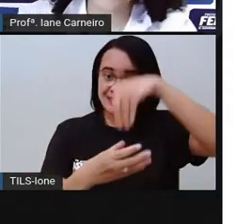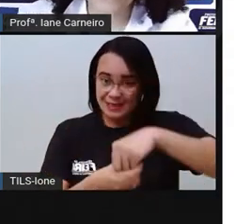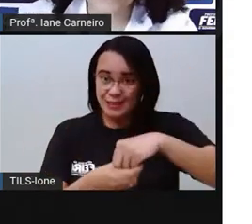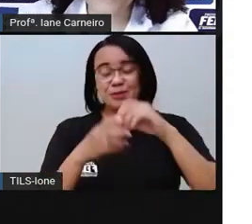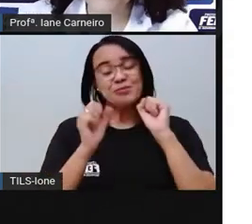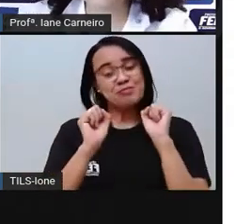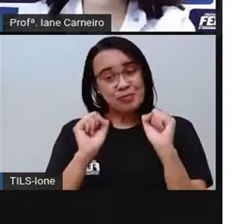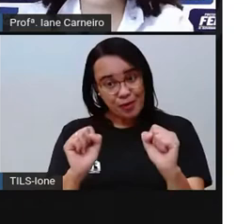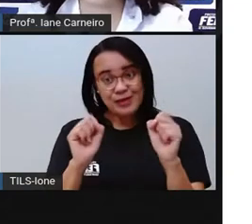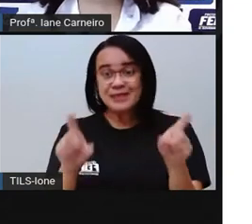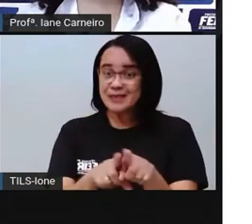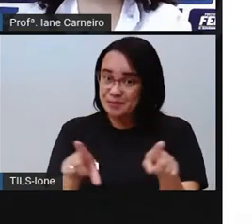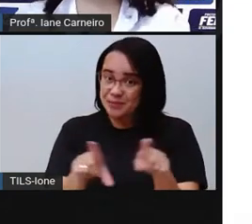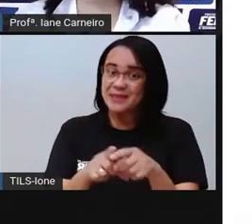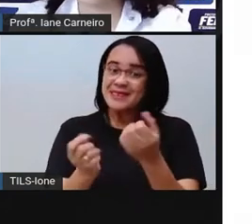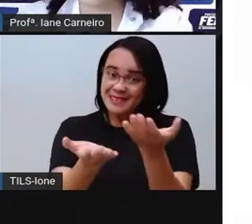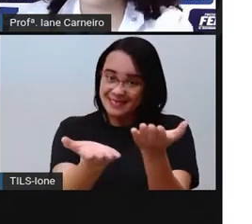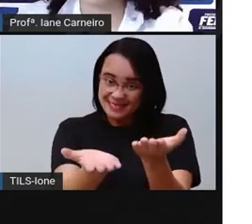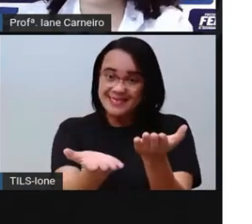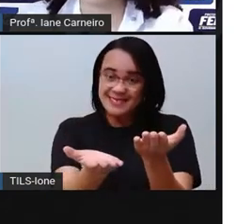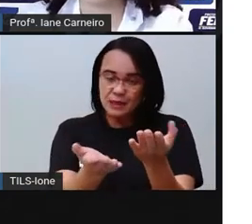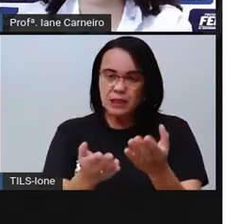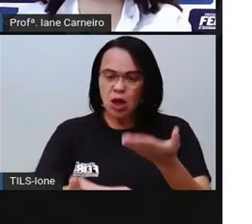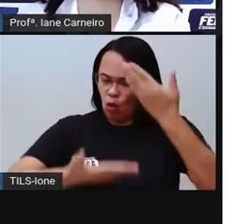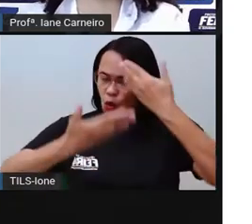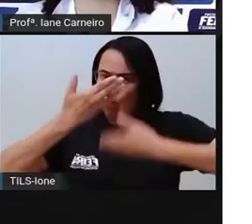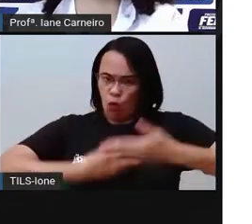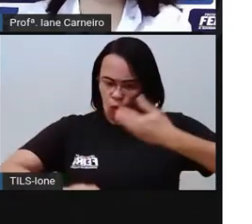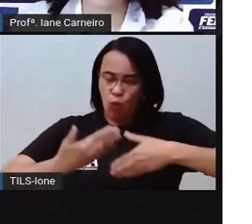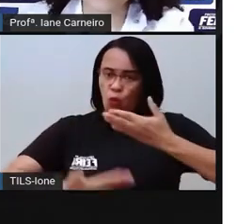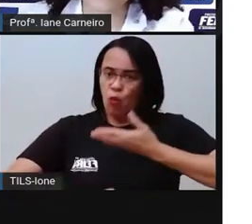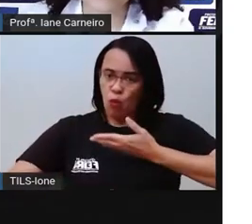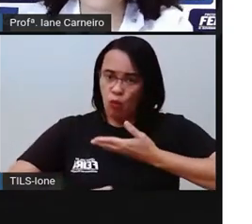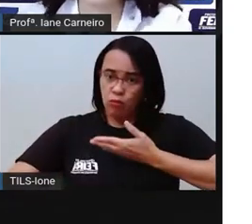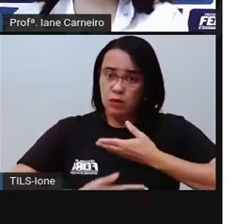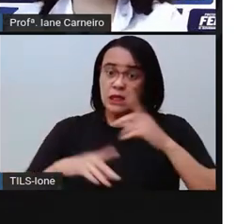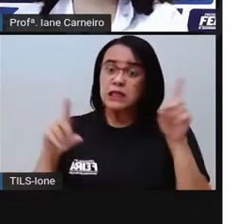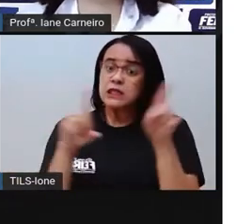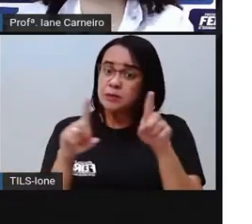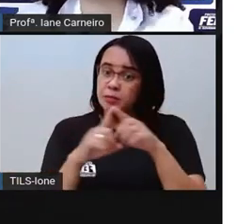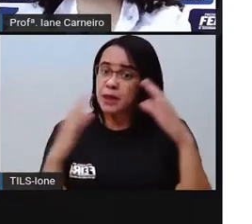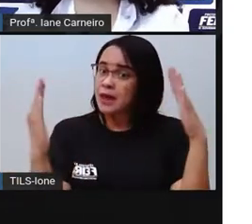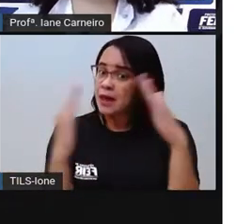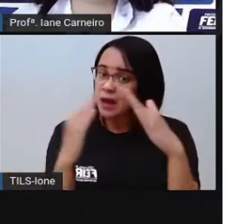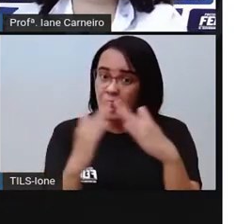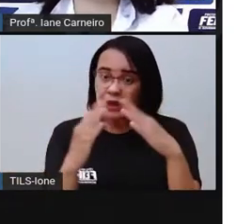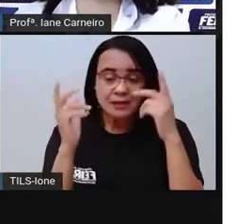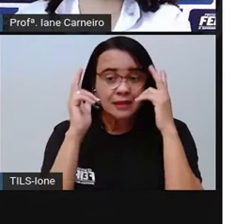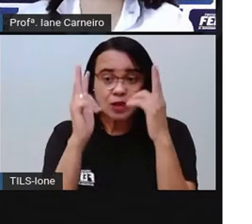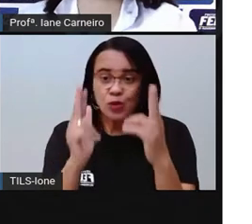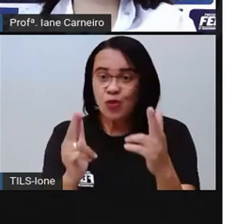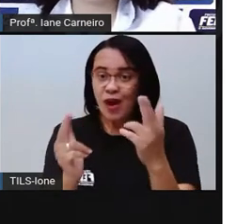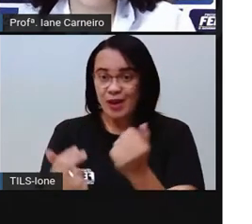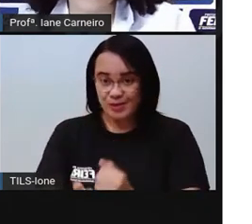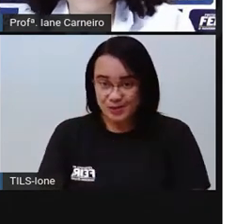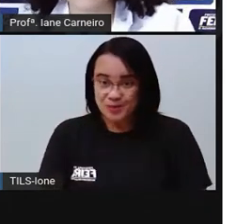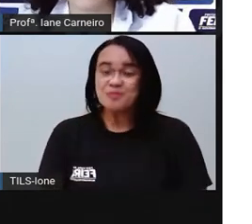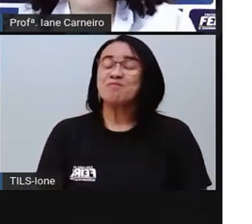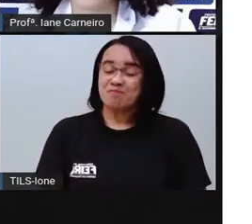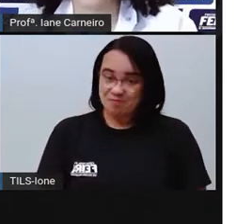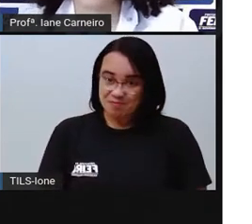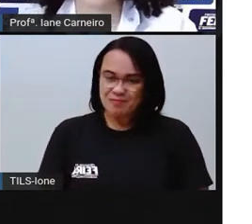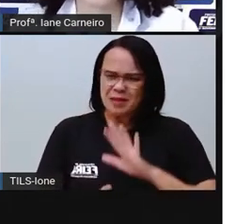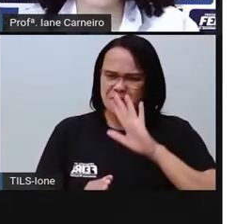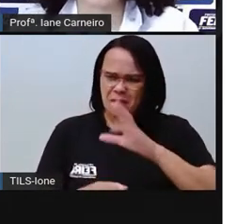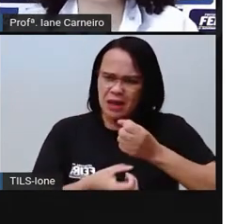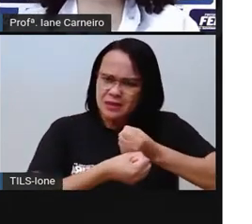seu corpo se sua casa, né, tá sujinha, né? Então tem que deixar a casa limpinha. E quando a Pró fala limpinha, não é só de varrer, não, né?